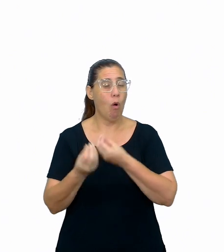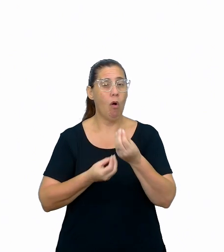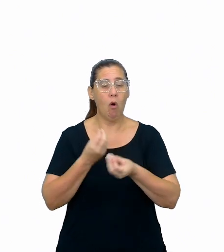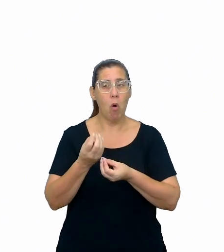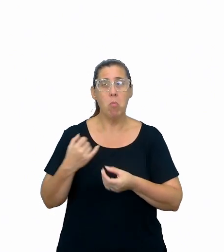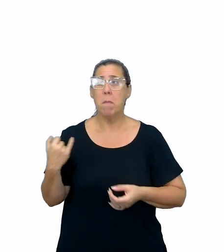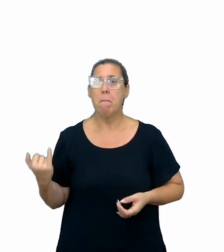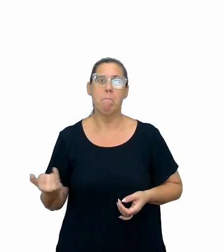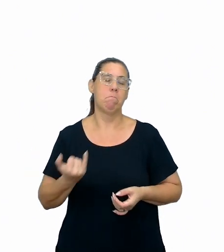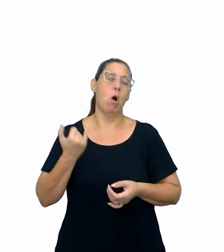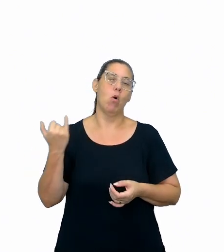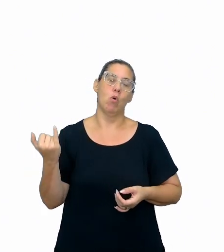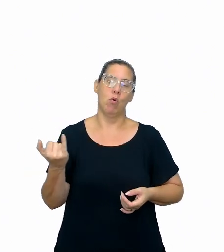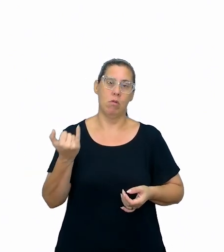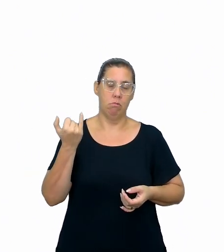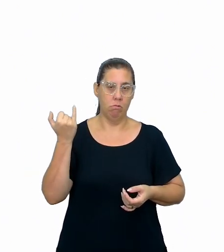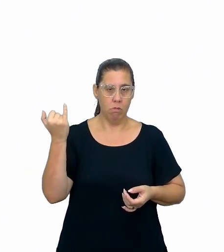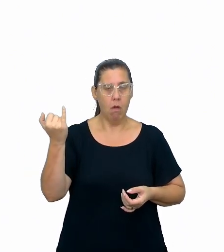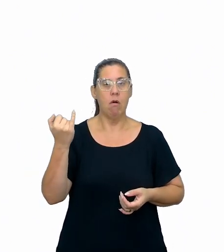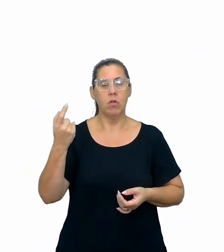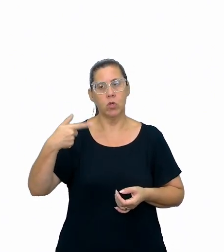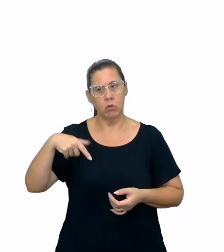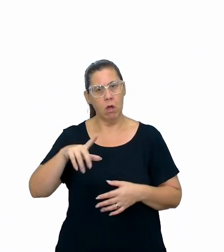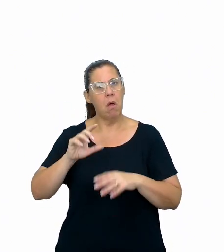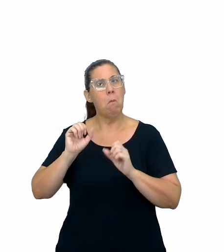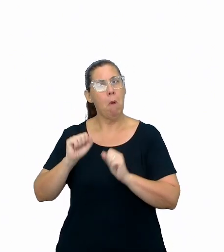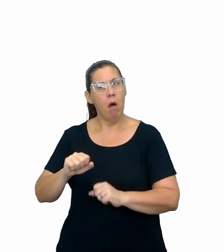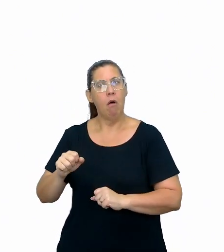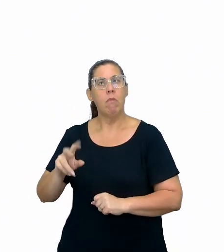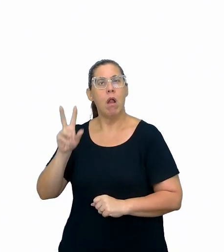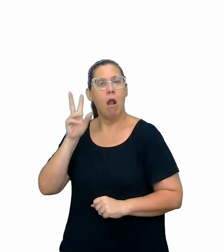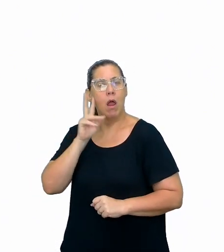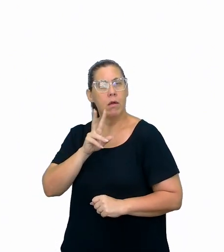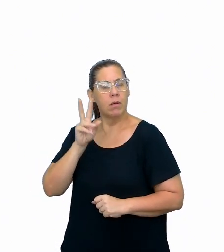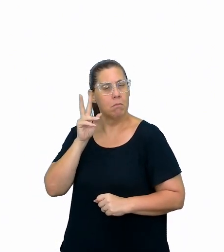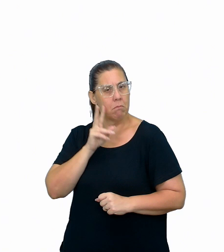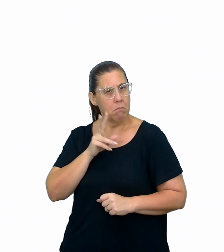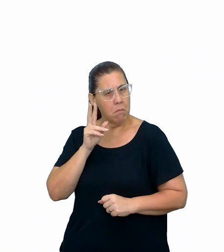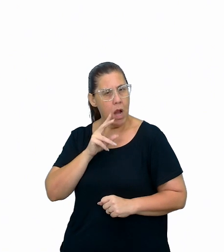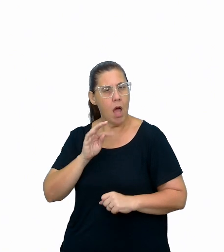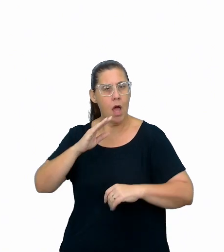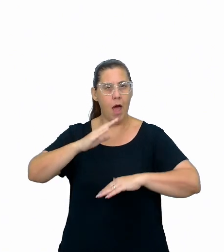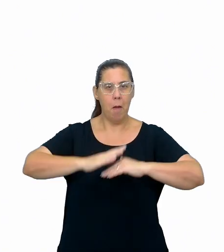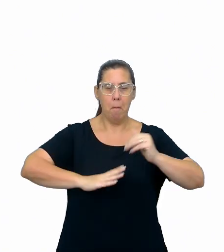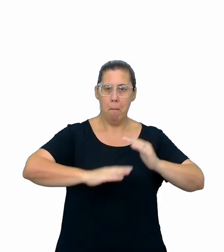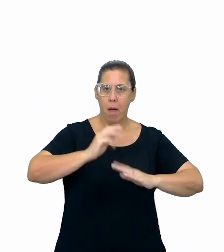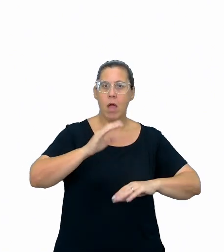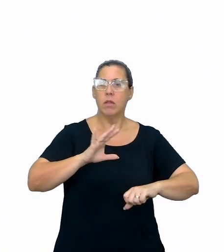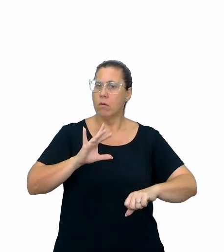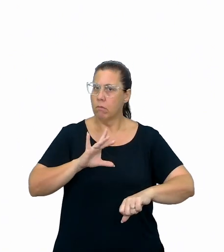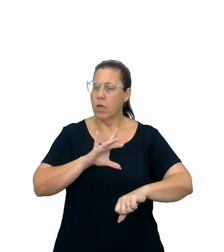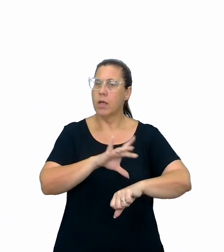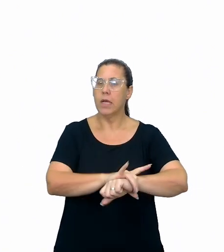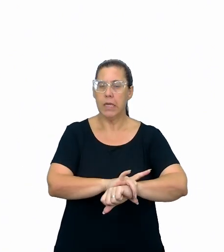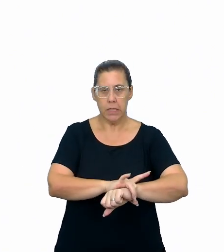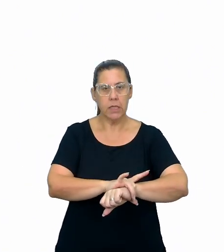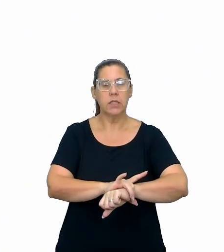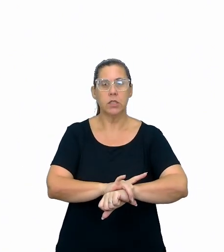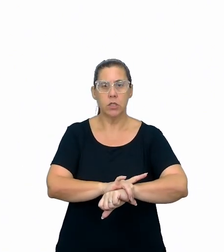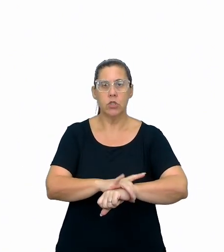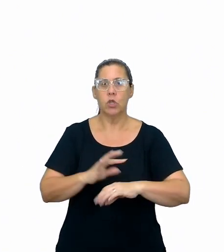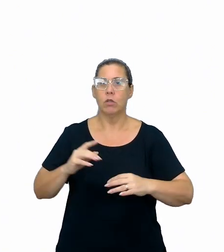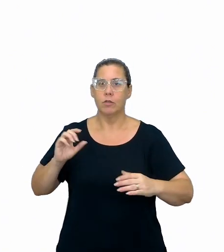é importante, né, que nós possamos resgatar aí essas habilidades e garantir que elas